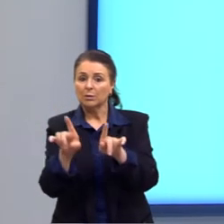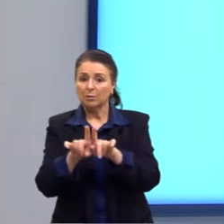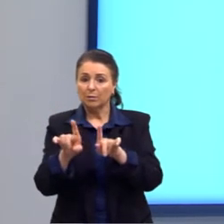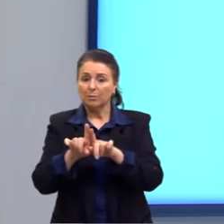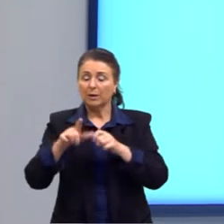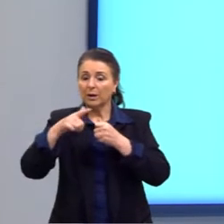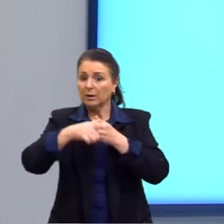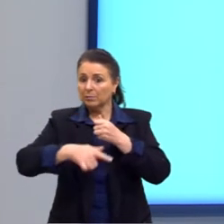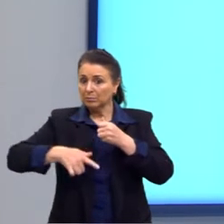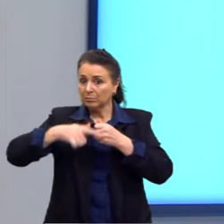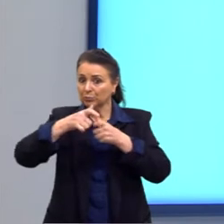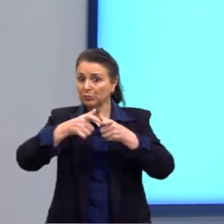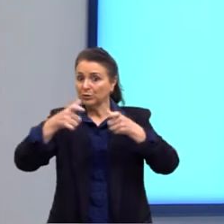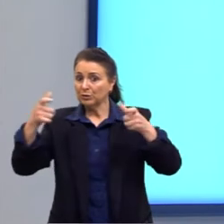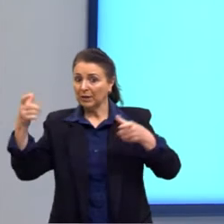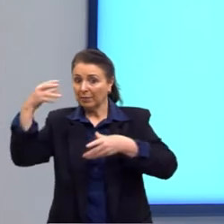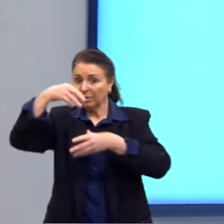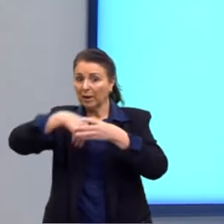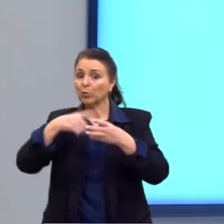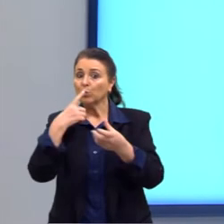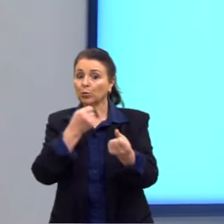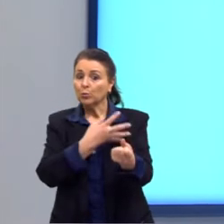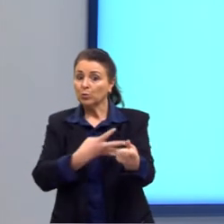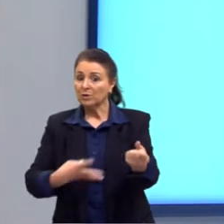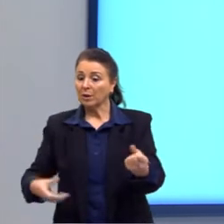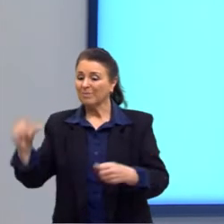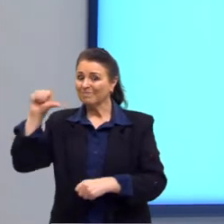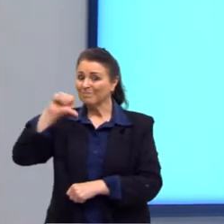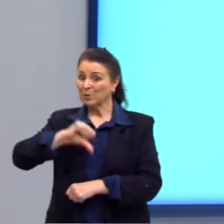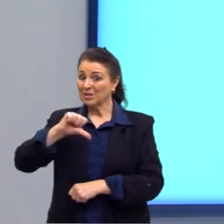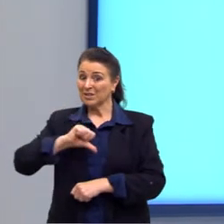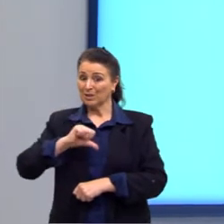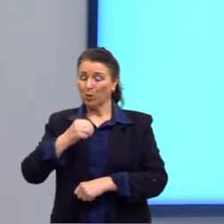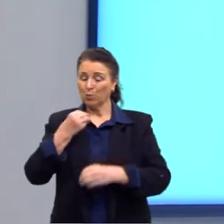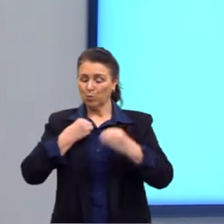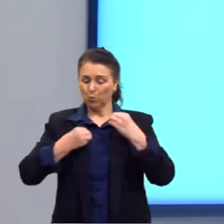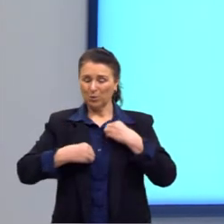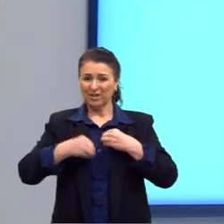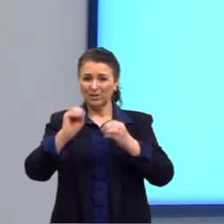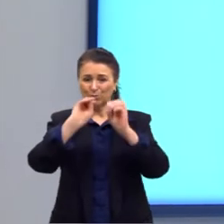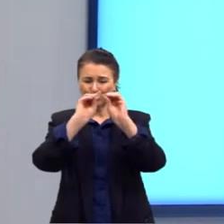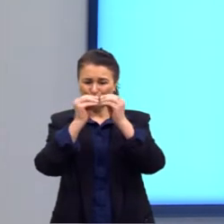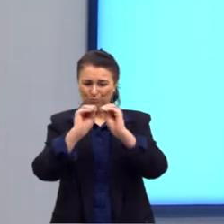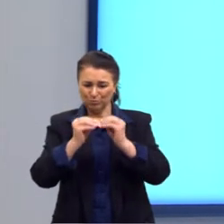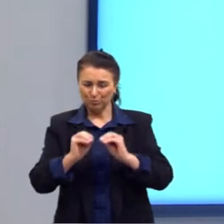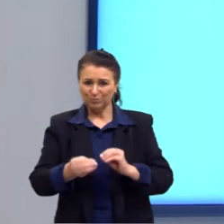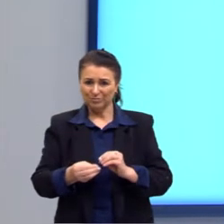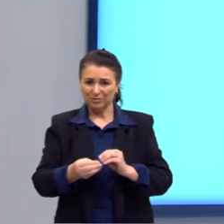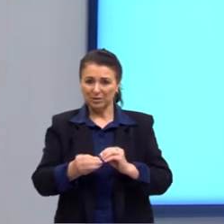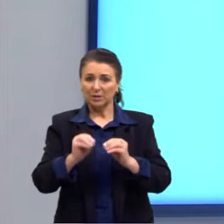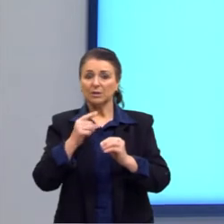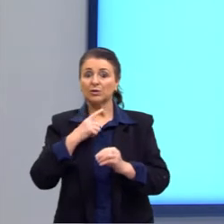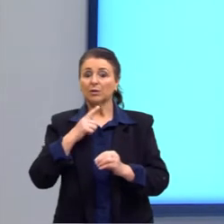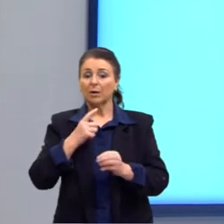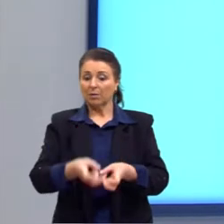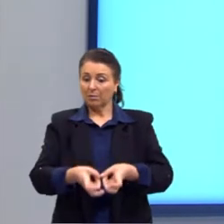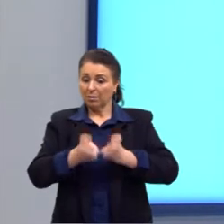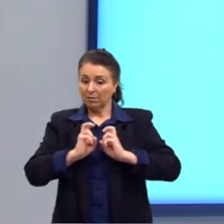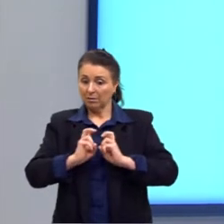aglutinação ali no sangue prejudicando os organismos organismo né do receptor